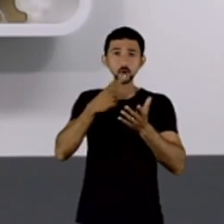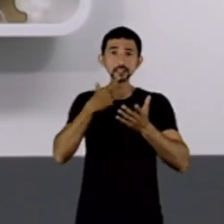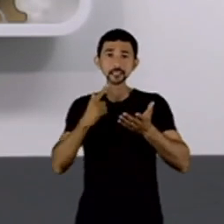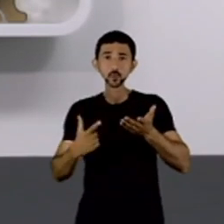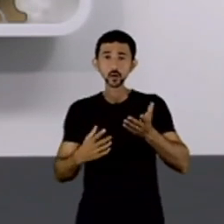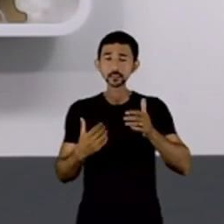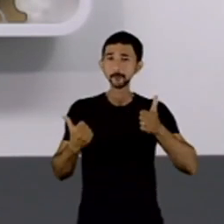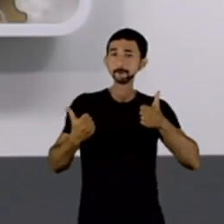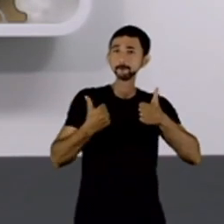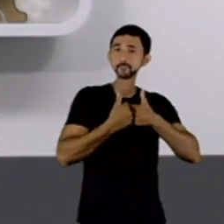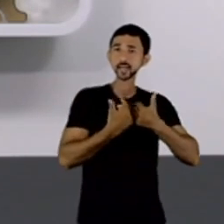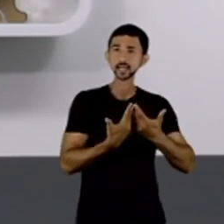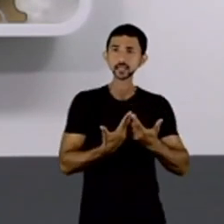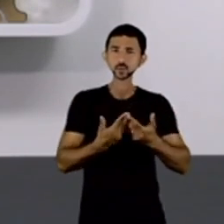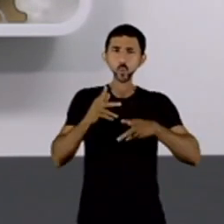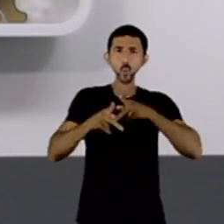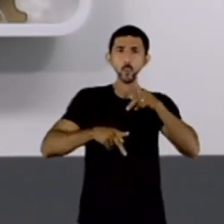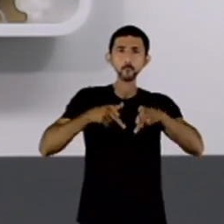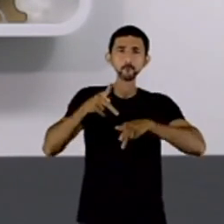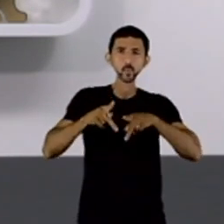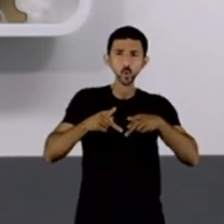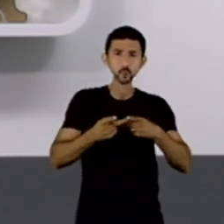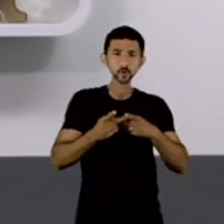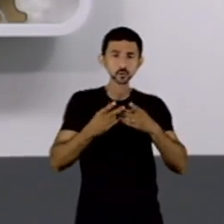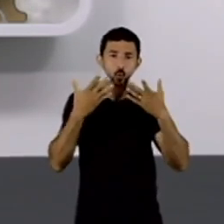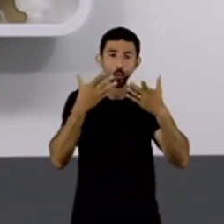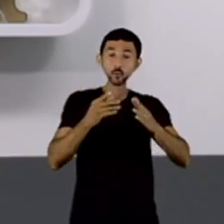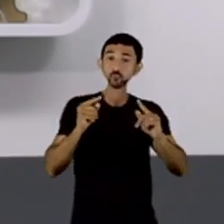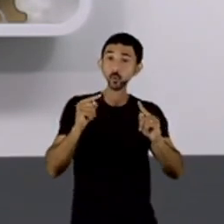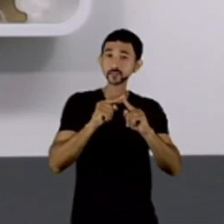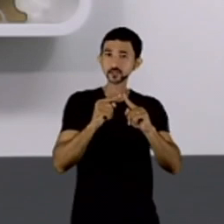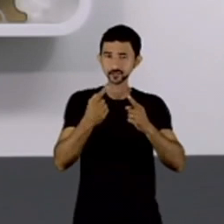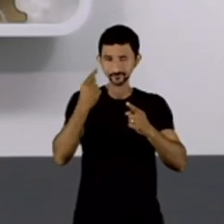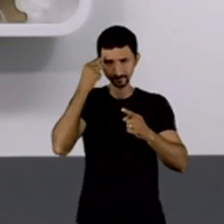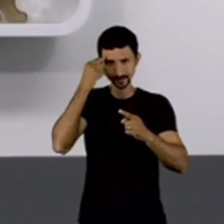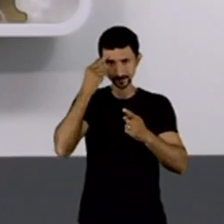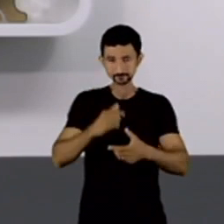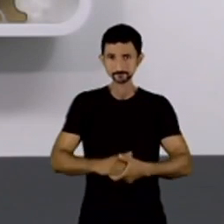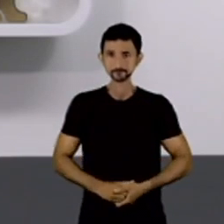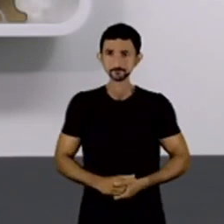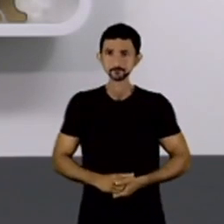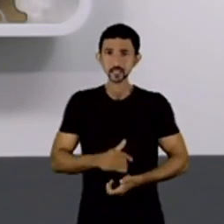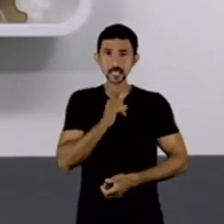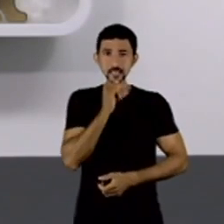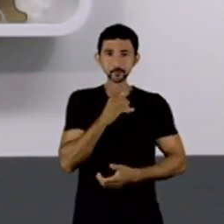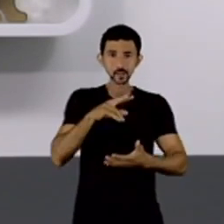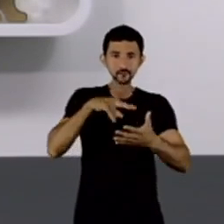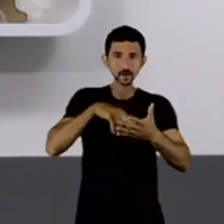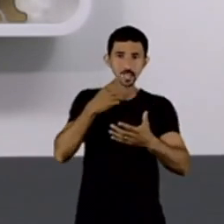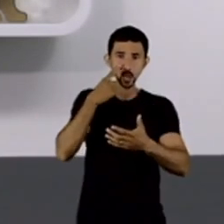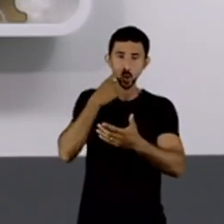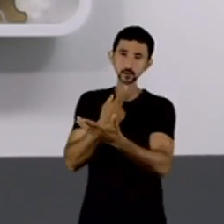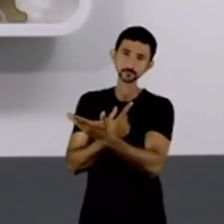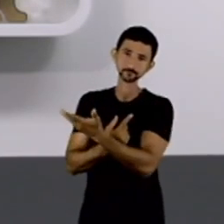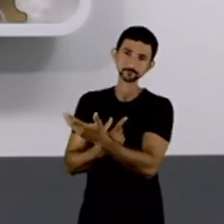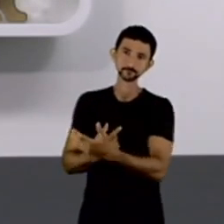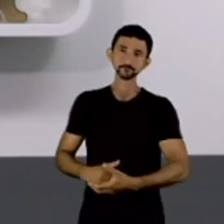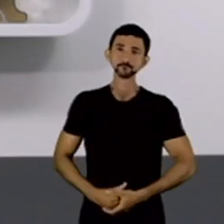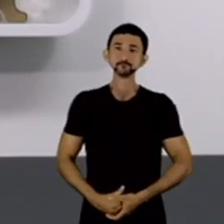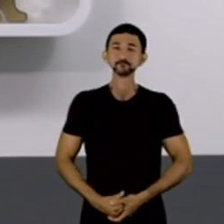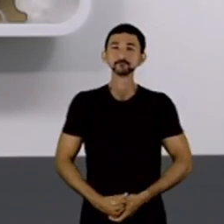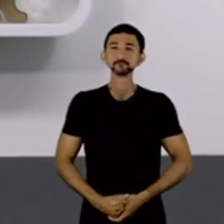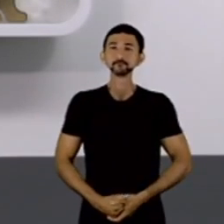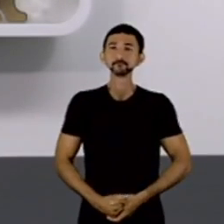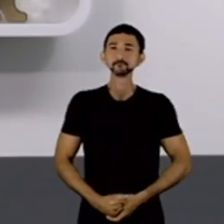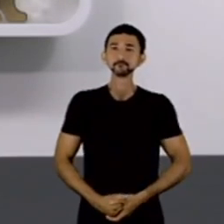da realidade do público para o qual ela foi pensada. Quando você lê na sua tela, acompanhe aí comigo, por